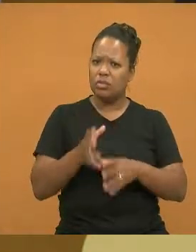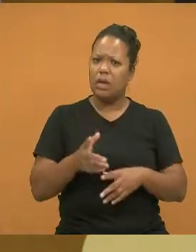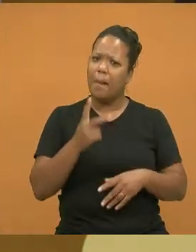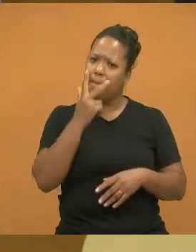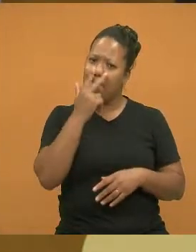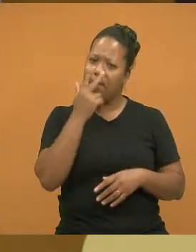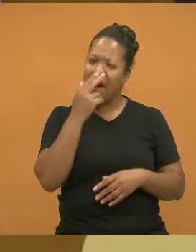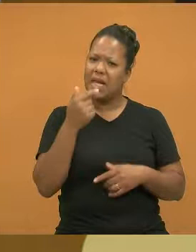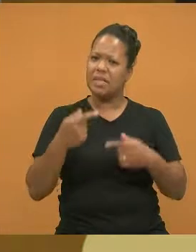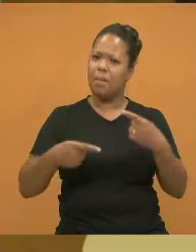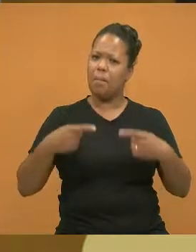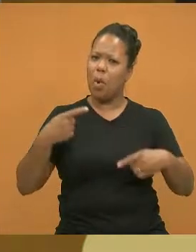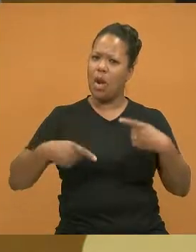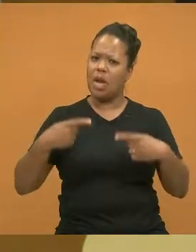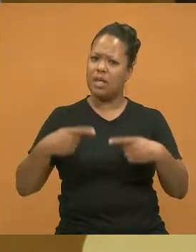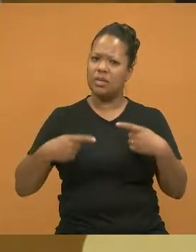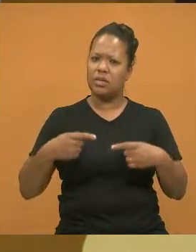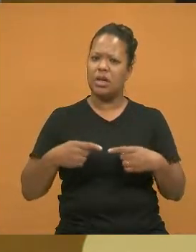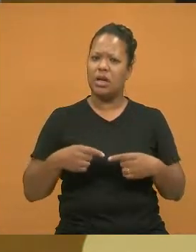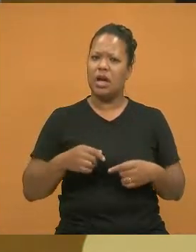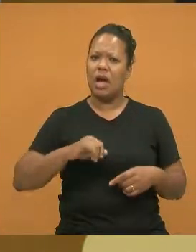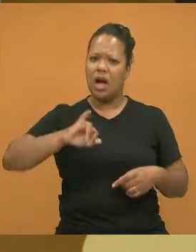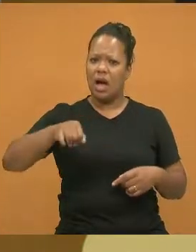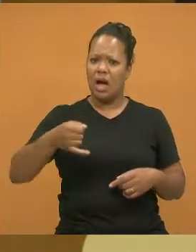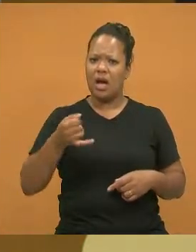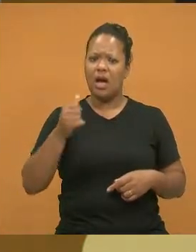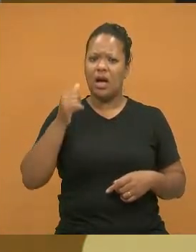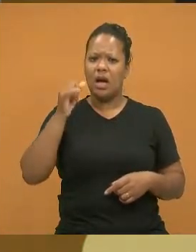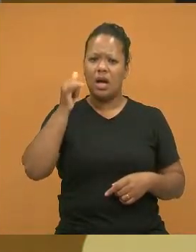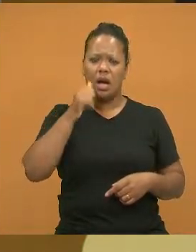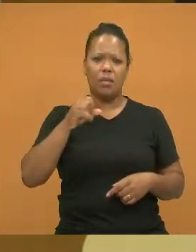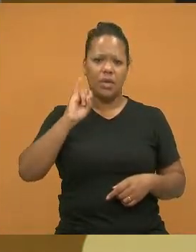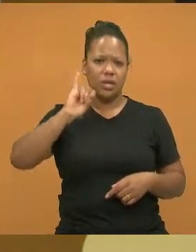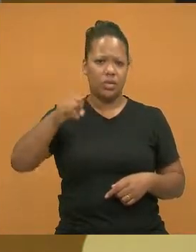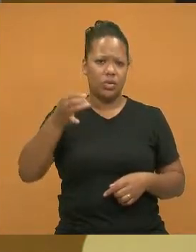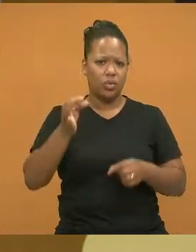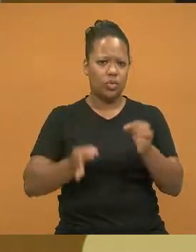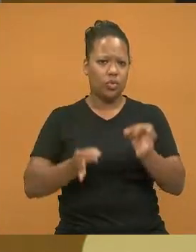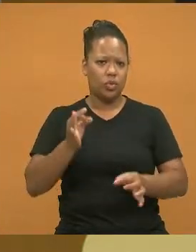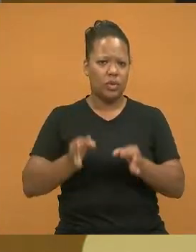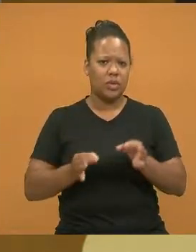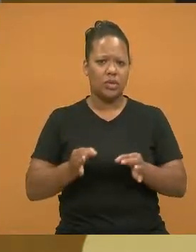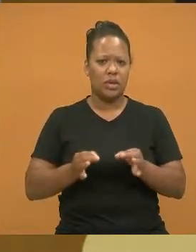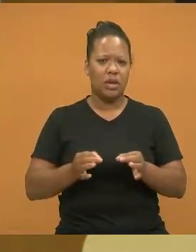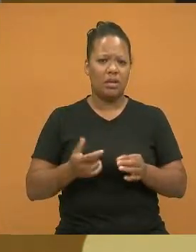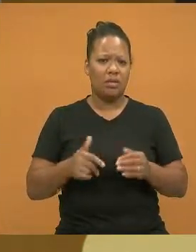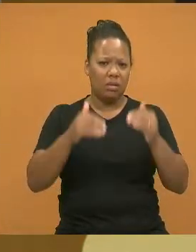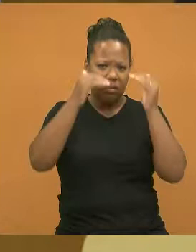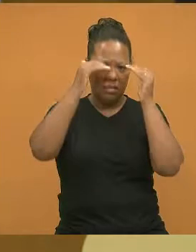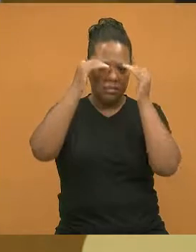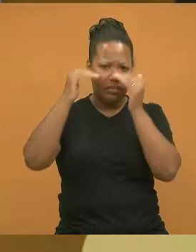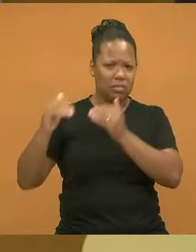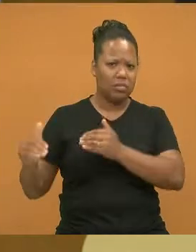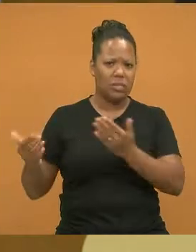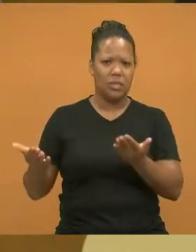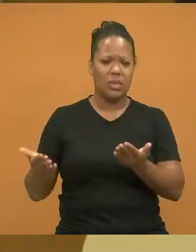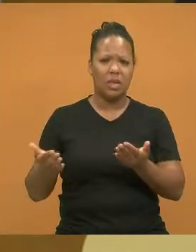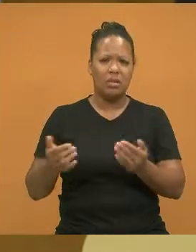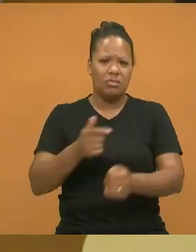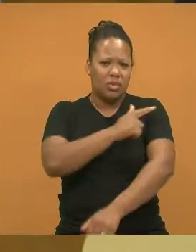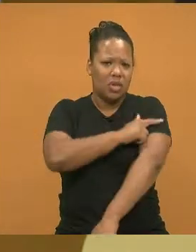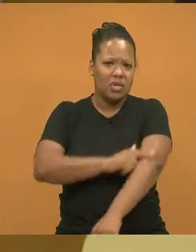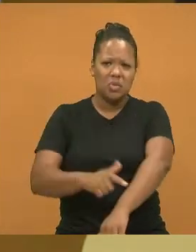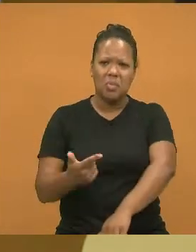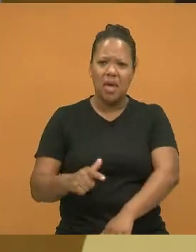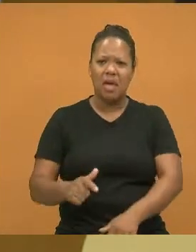política, que a mesma juíza que, na minha forma, desrespeitou essa casa, esperou a gente aprovar uma lei para logo em